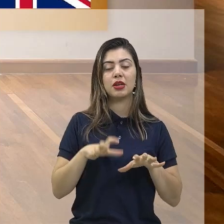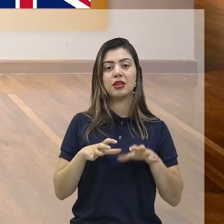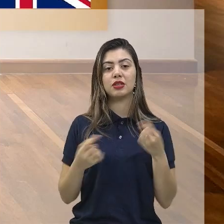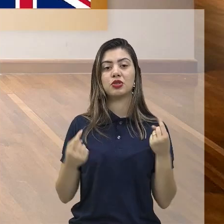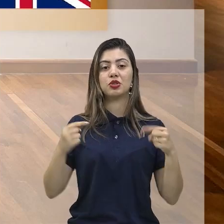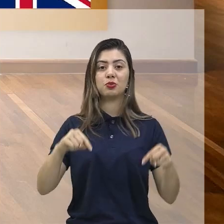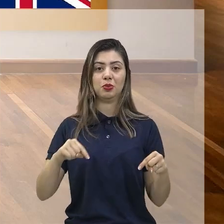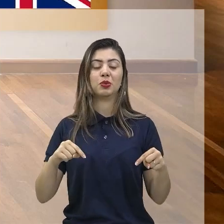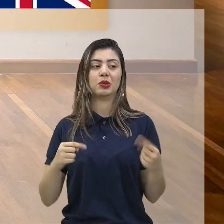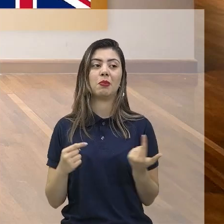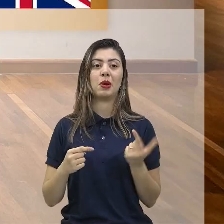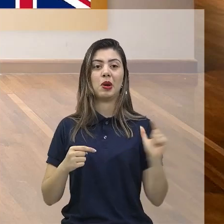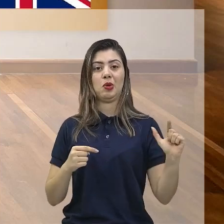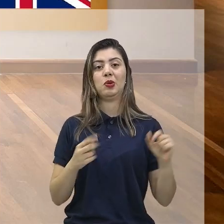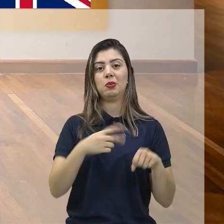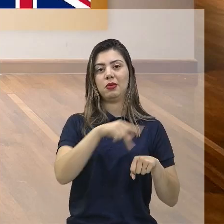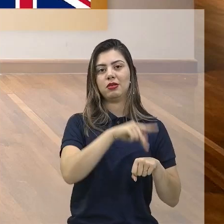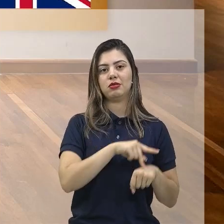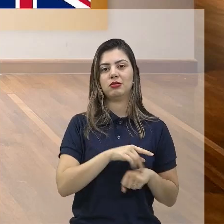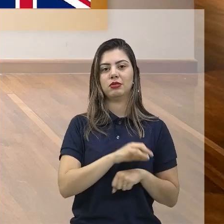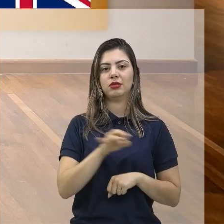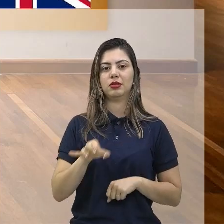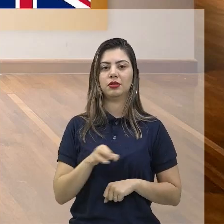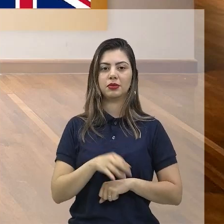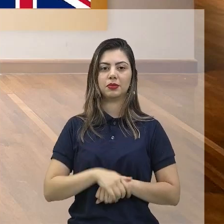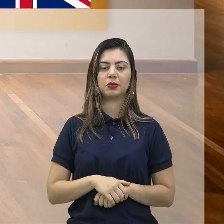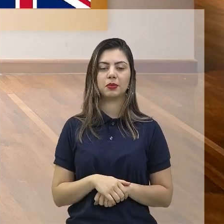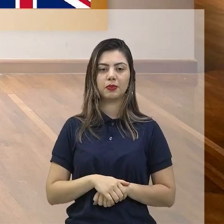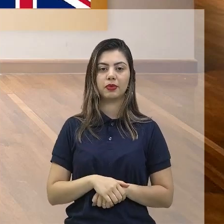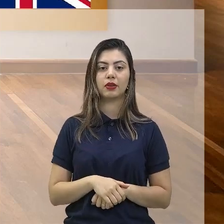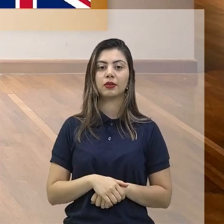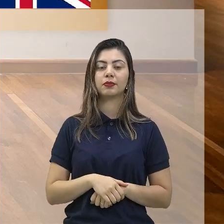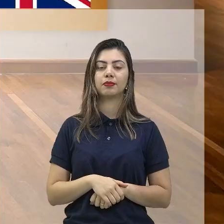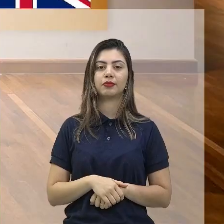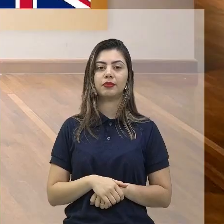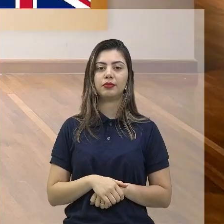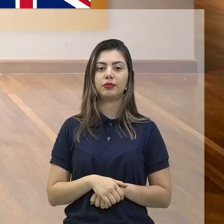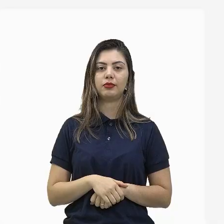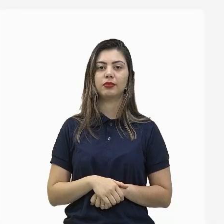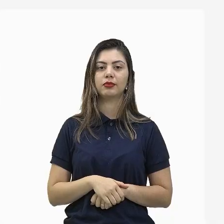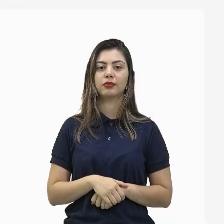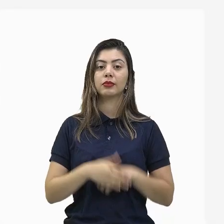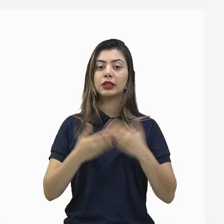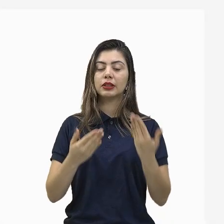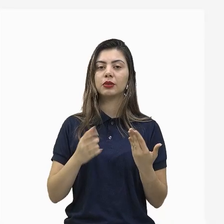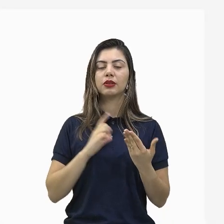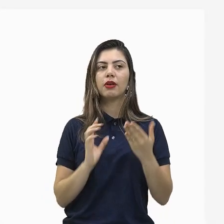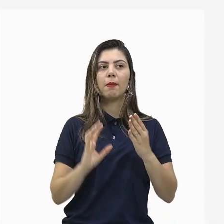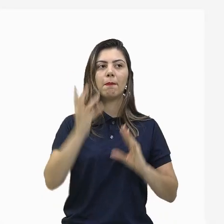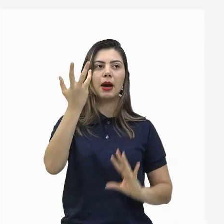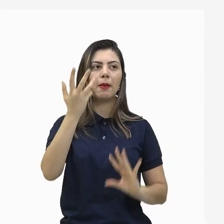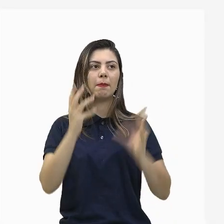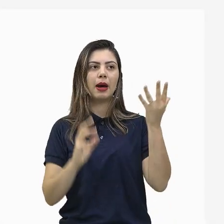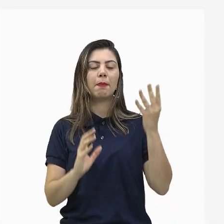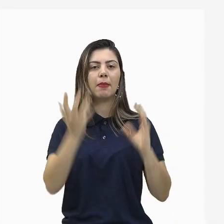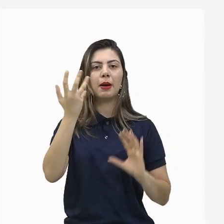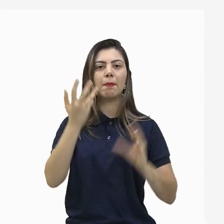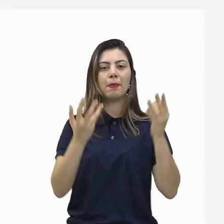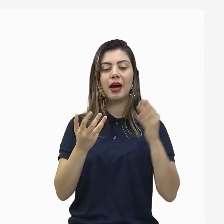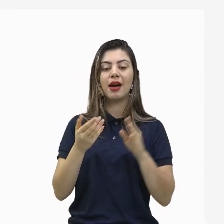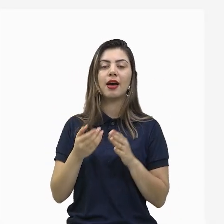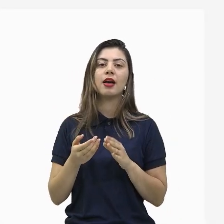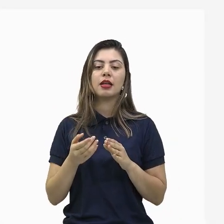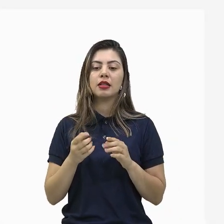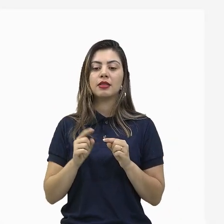pelos russos. E nós temos, então, aí, não é mesmo, os incidentes pré-guerra com raízes